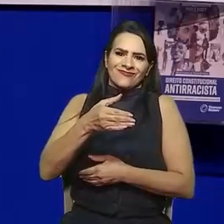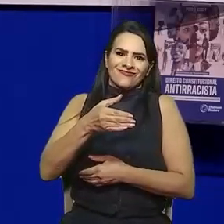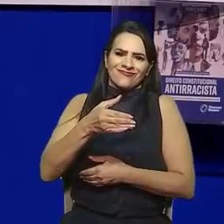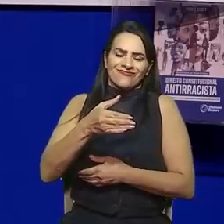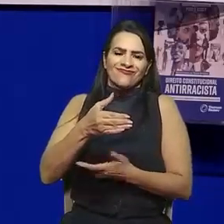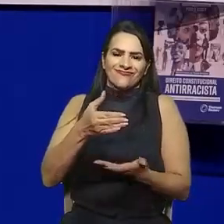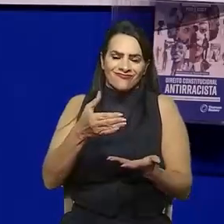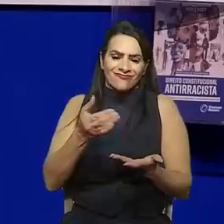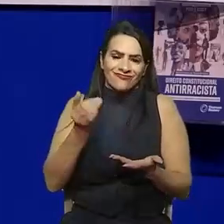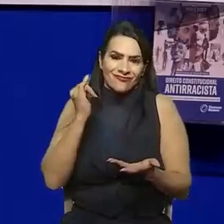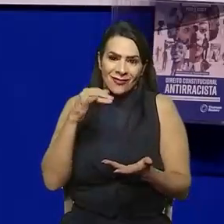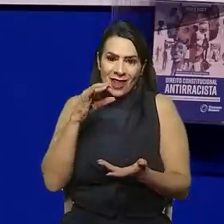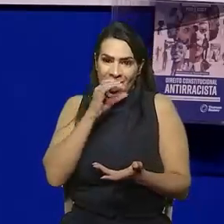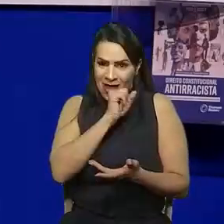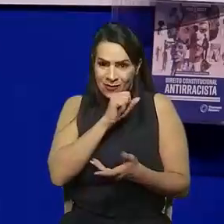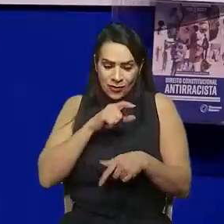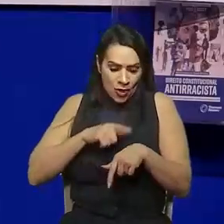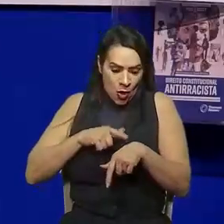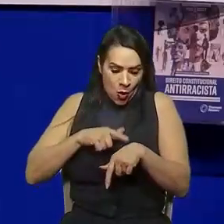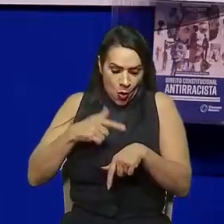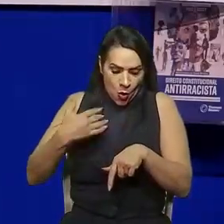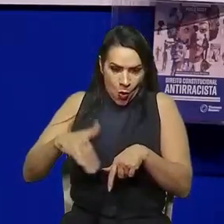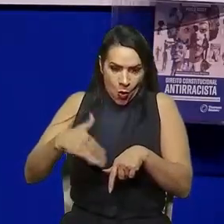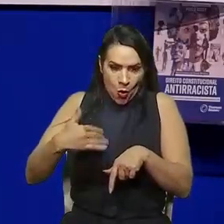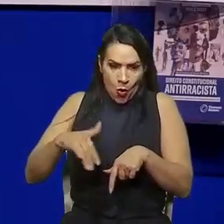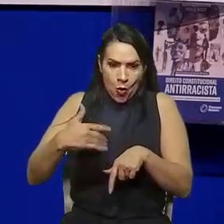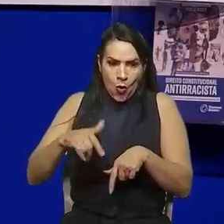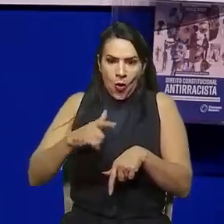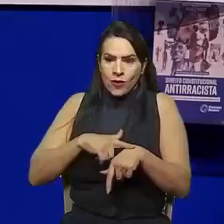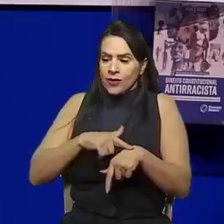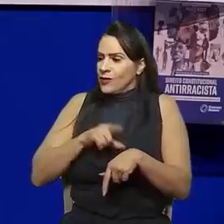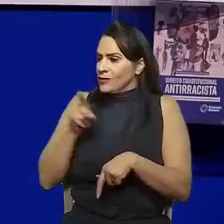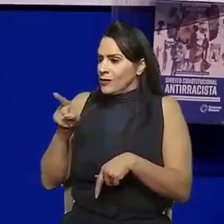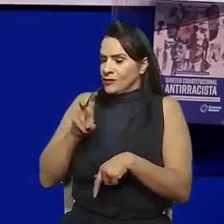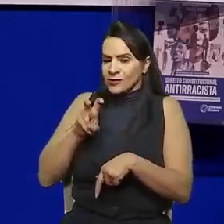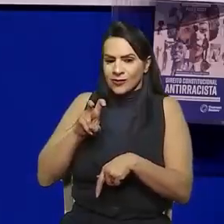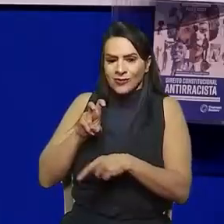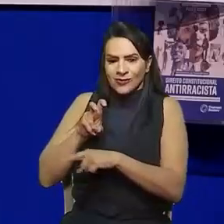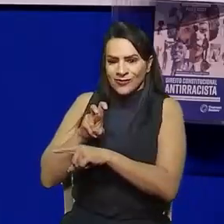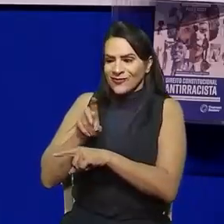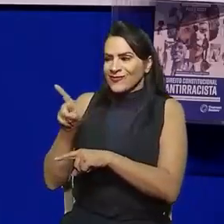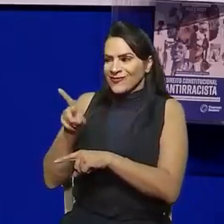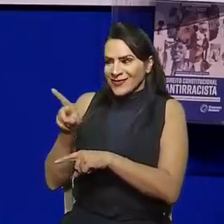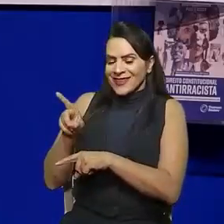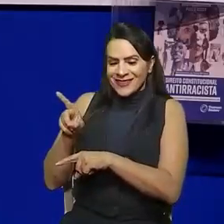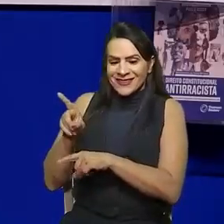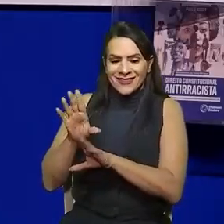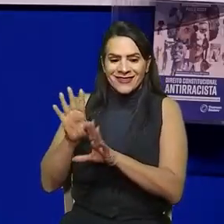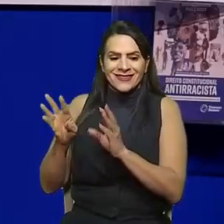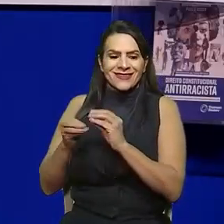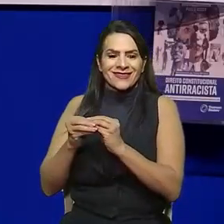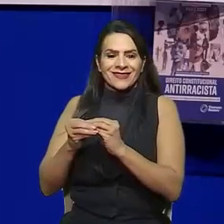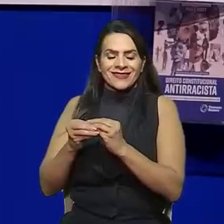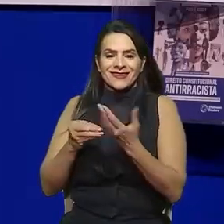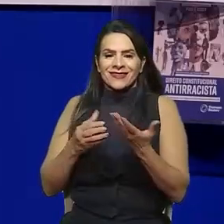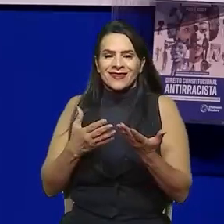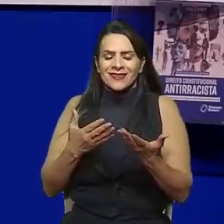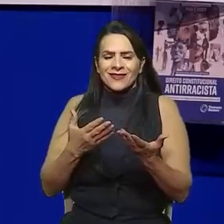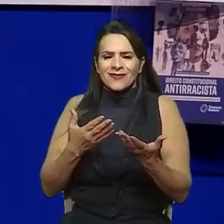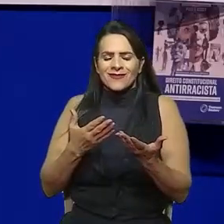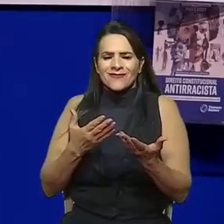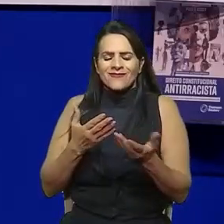Segundo, vou contar isso muito rápido, porque está acabando, eu tenho que dar os 5 minutos dele. Meu pai ficou doente